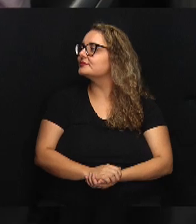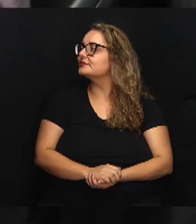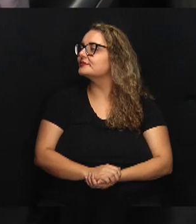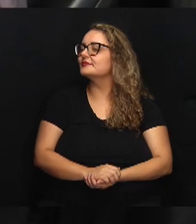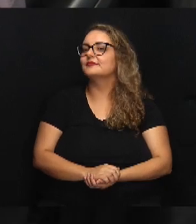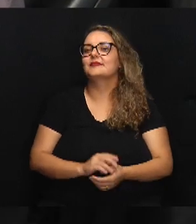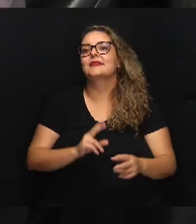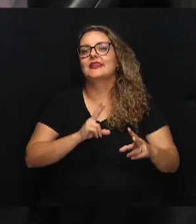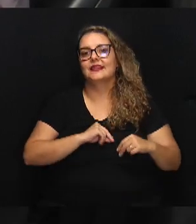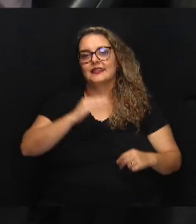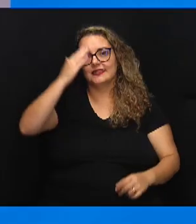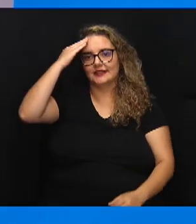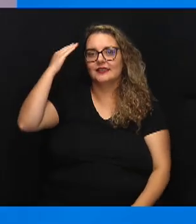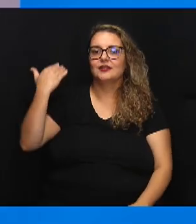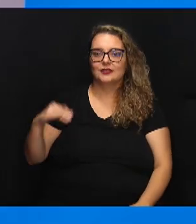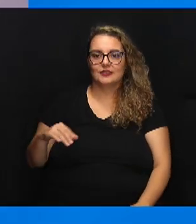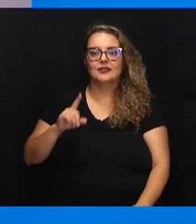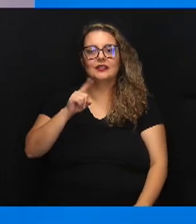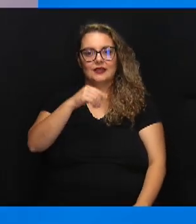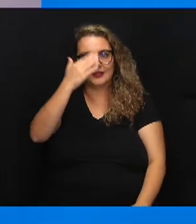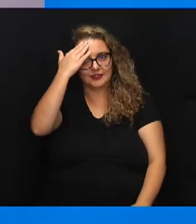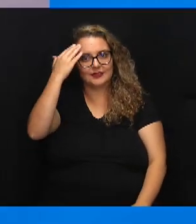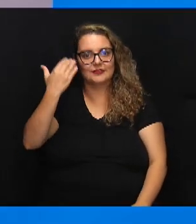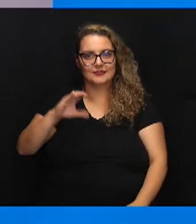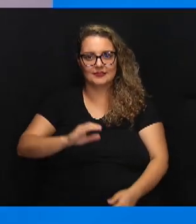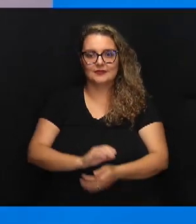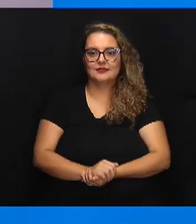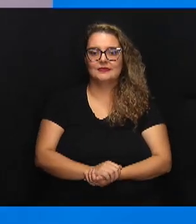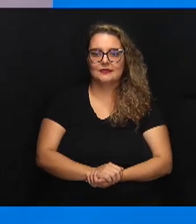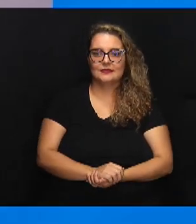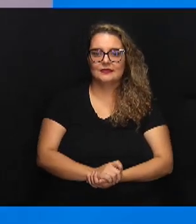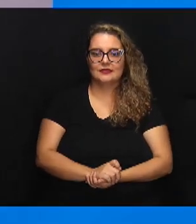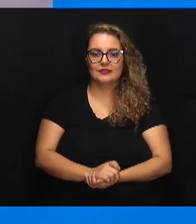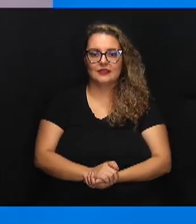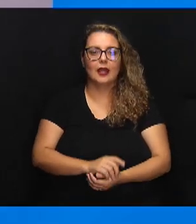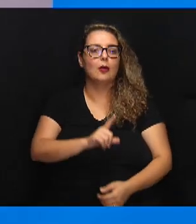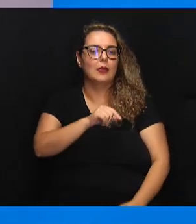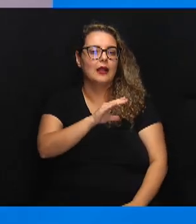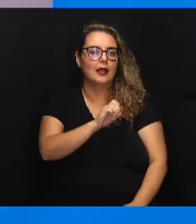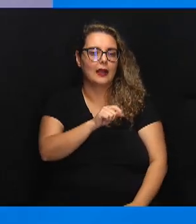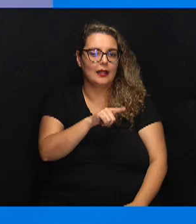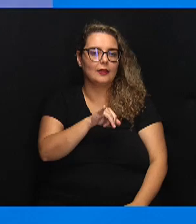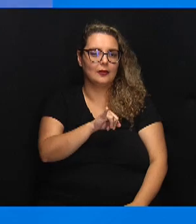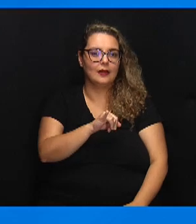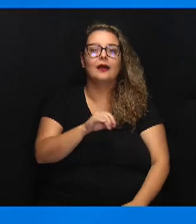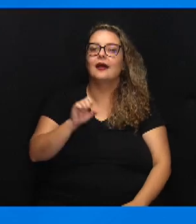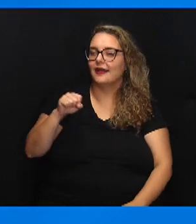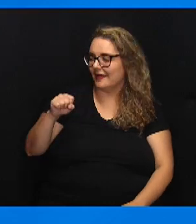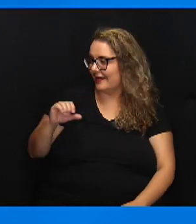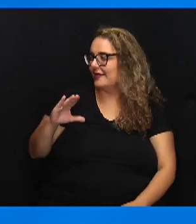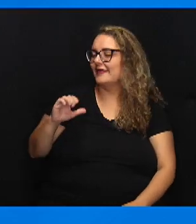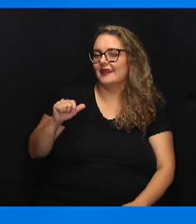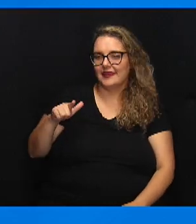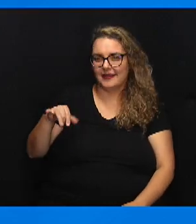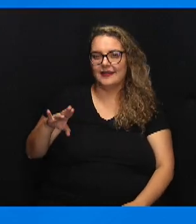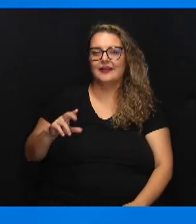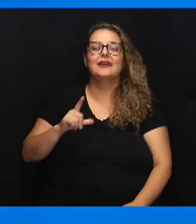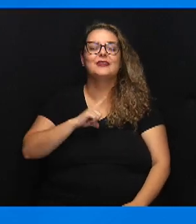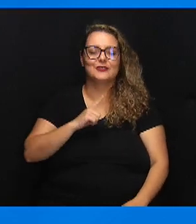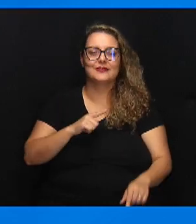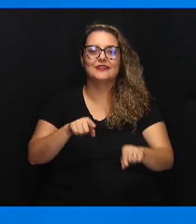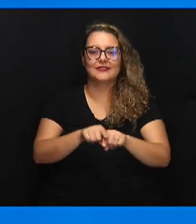Nossa, isso é Curitiba. Curitiba. Isso. Ah, é uma Calói? É uma Calói, né? Uma Calói, ah, também tive uma